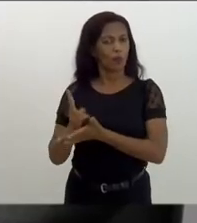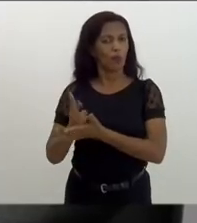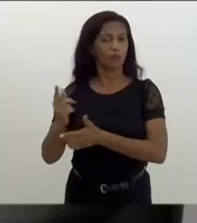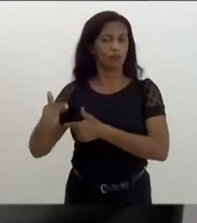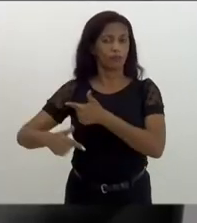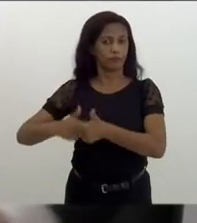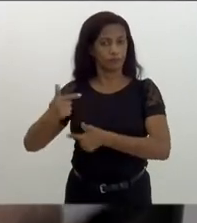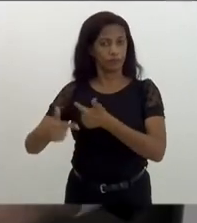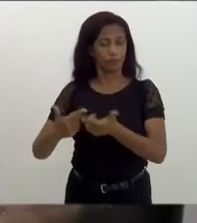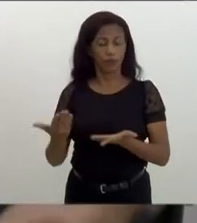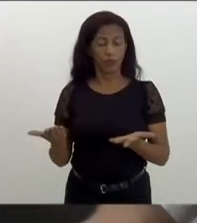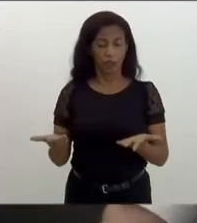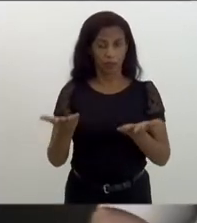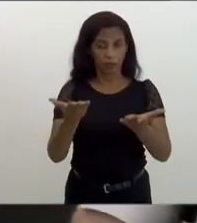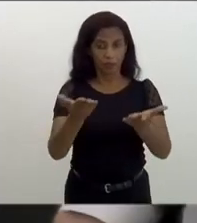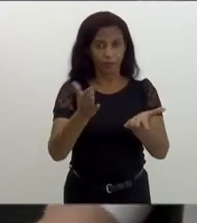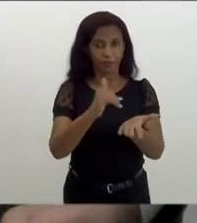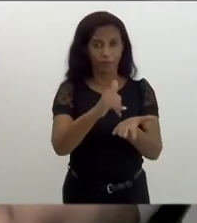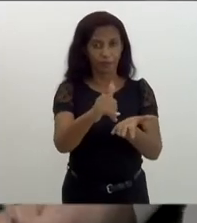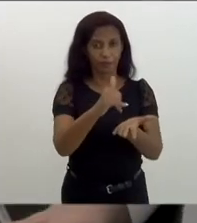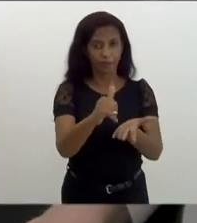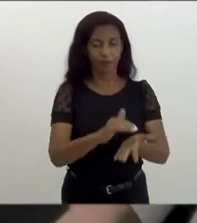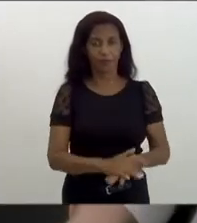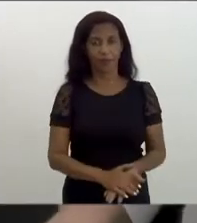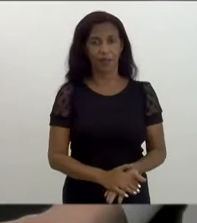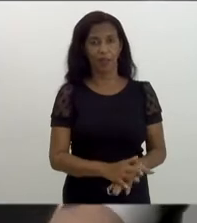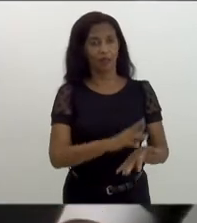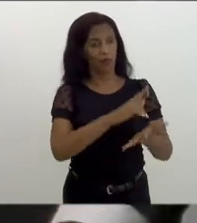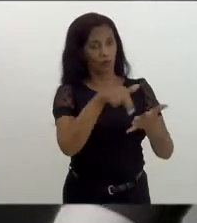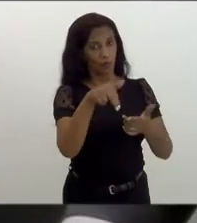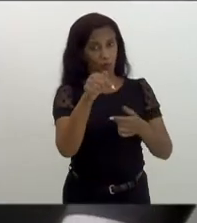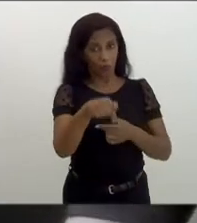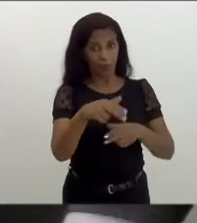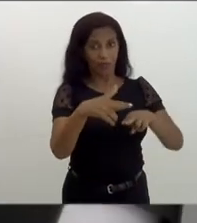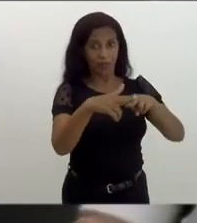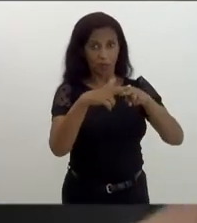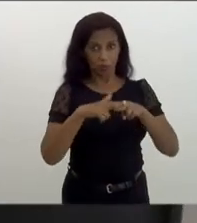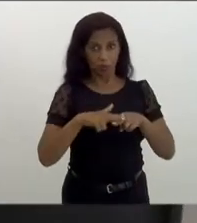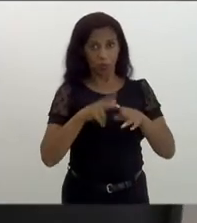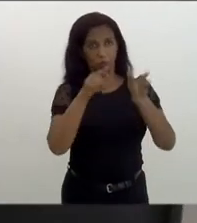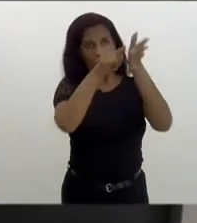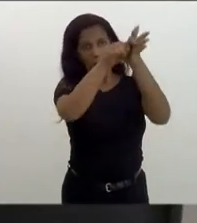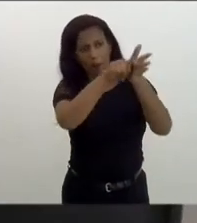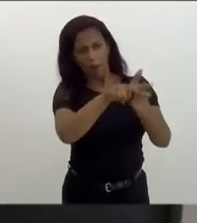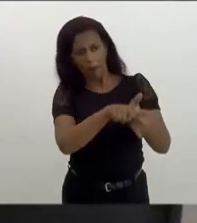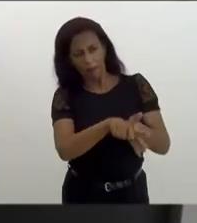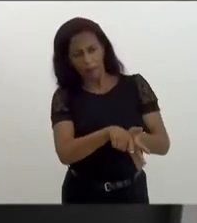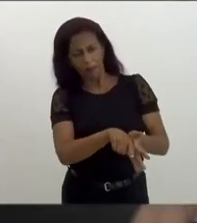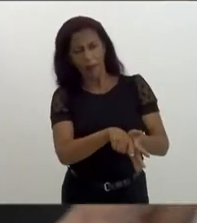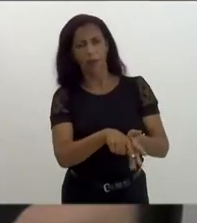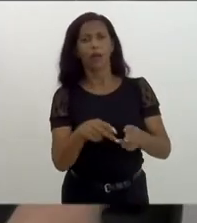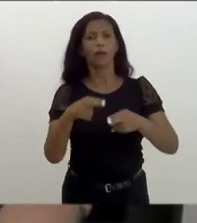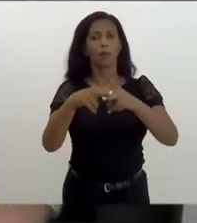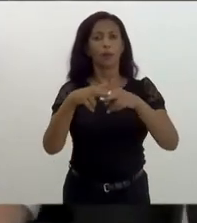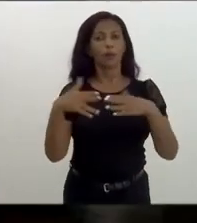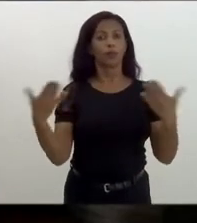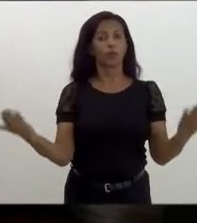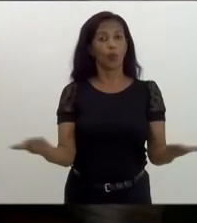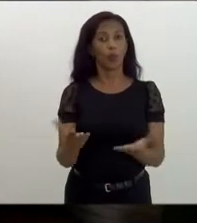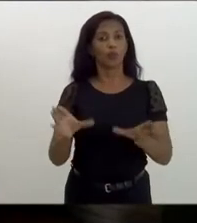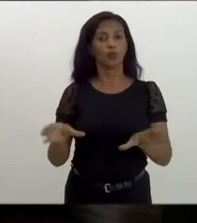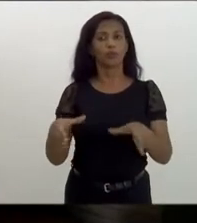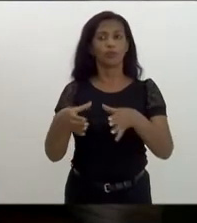então secretário foram essas as razões que nós apuramos motivo da gente instalar essa comissão